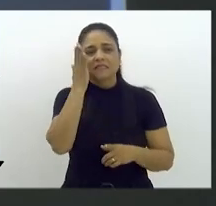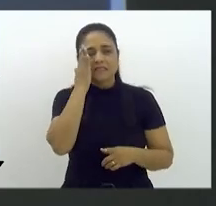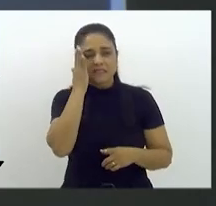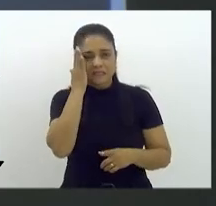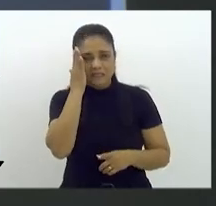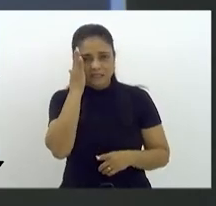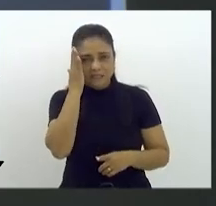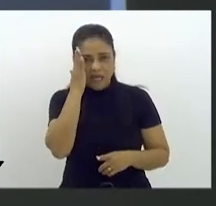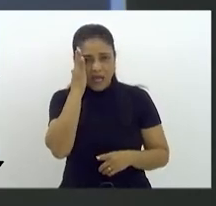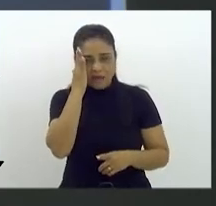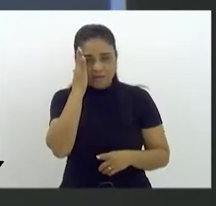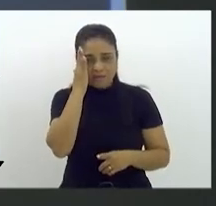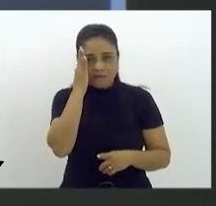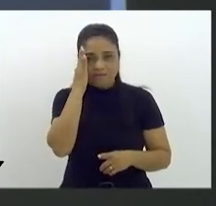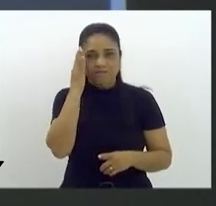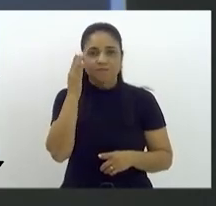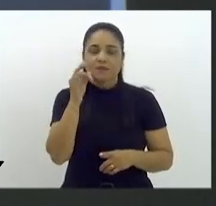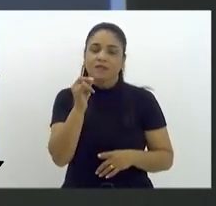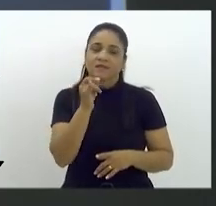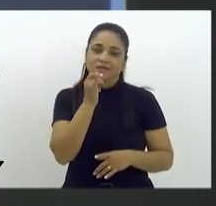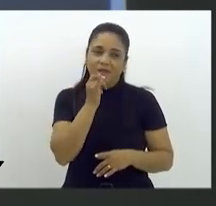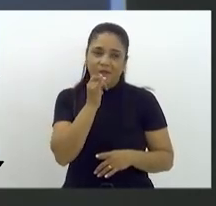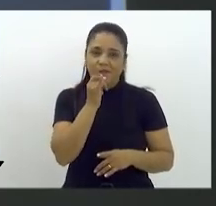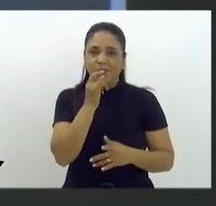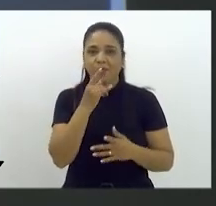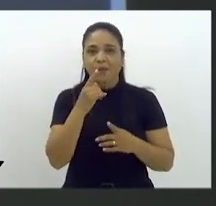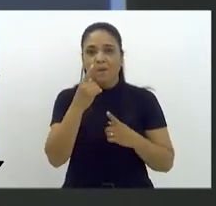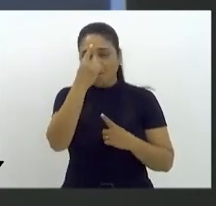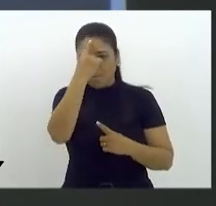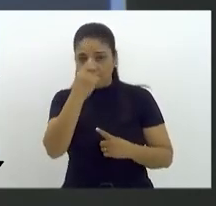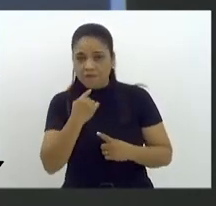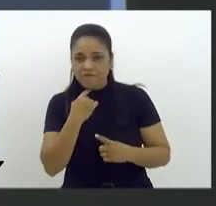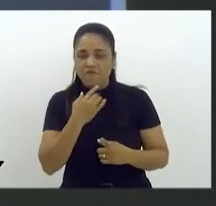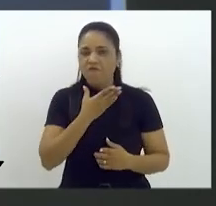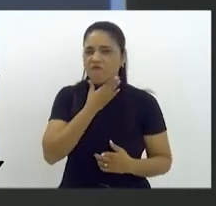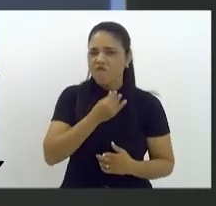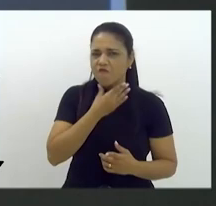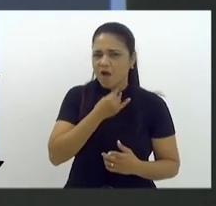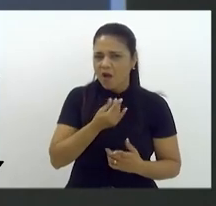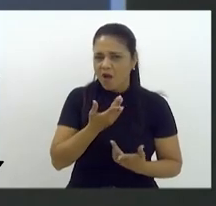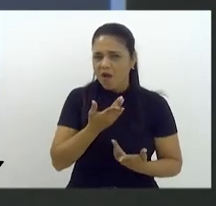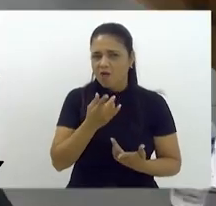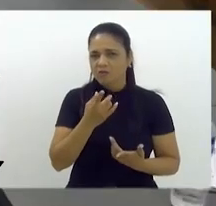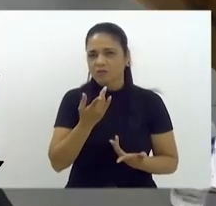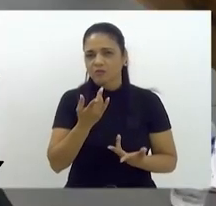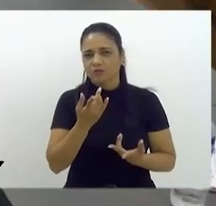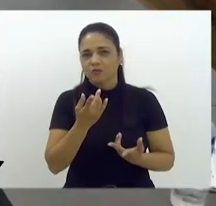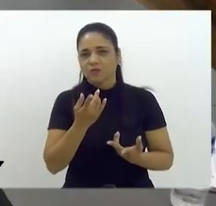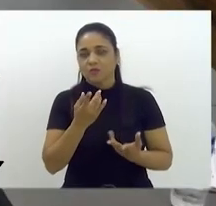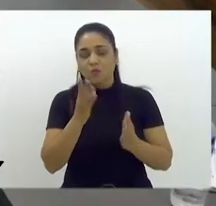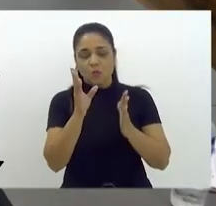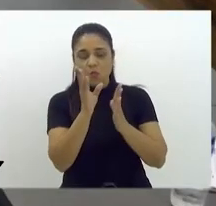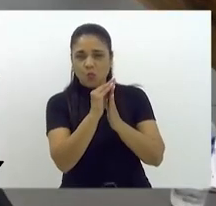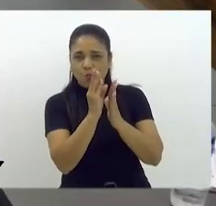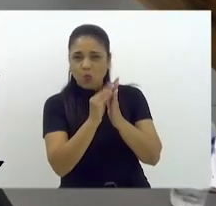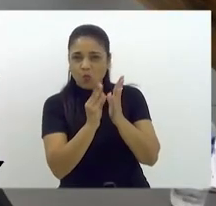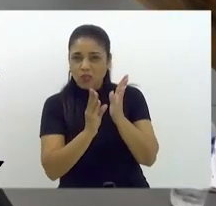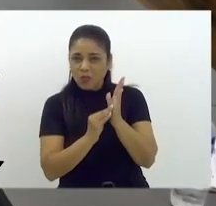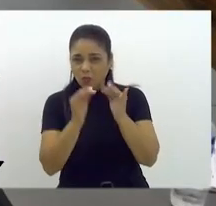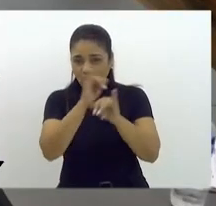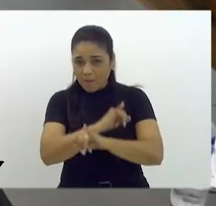ainda que se tem por exemplo criar um perfil falso pelo conteúdo do que tá sendo